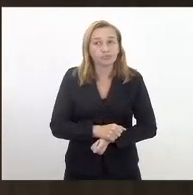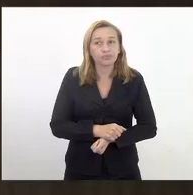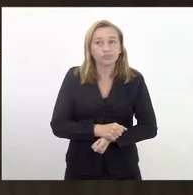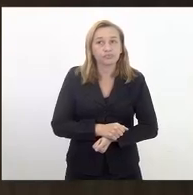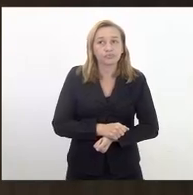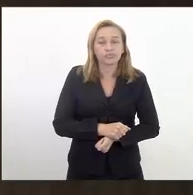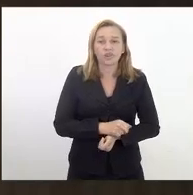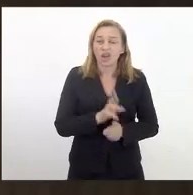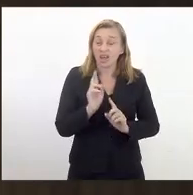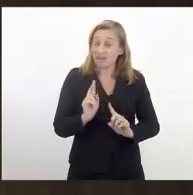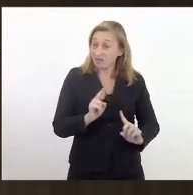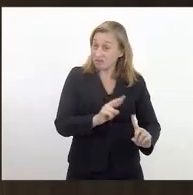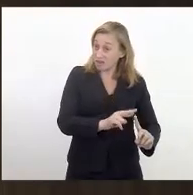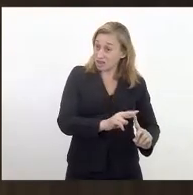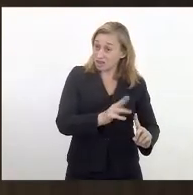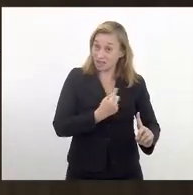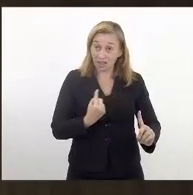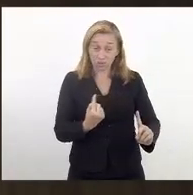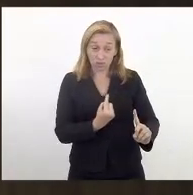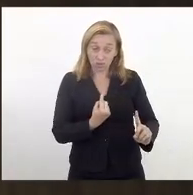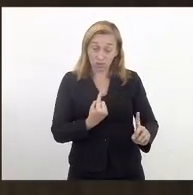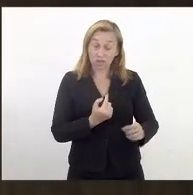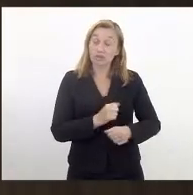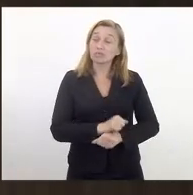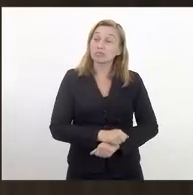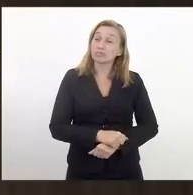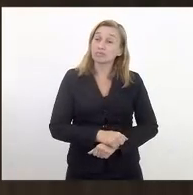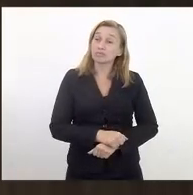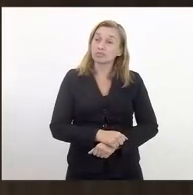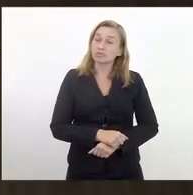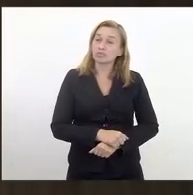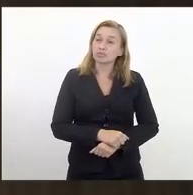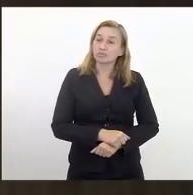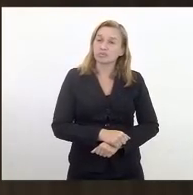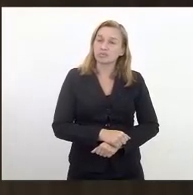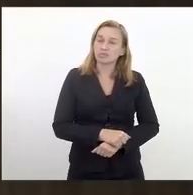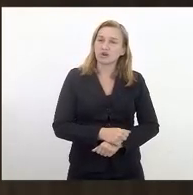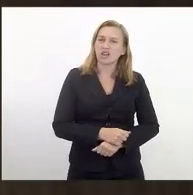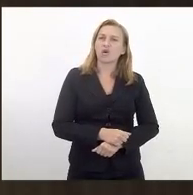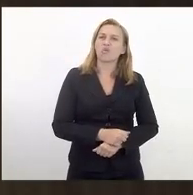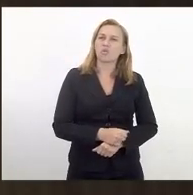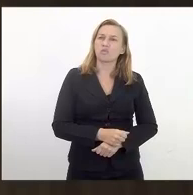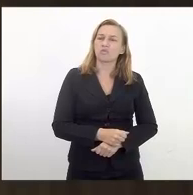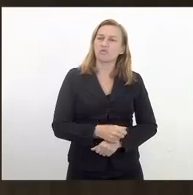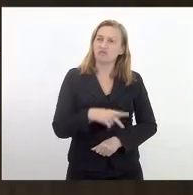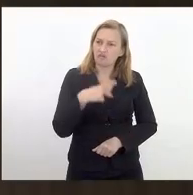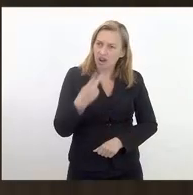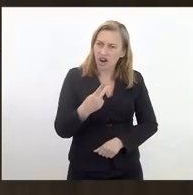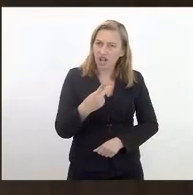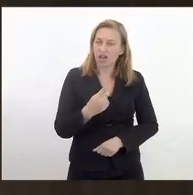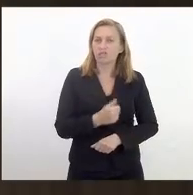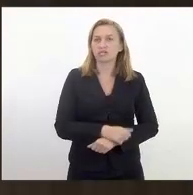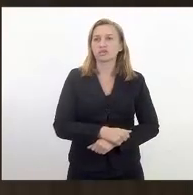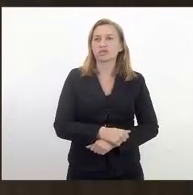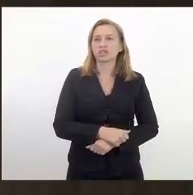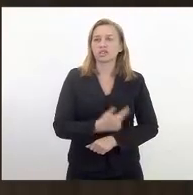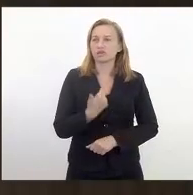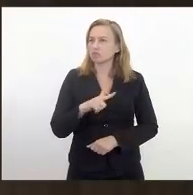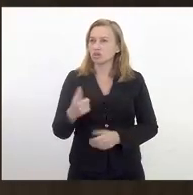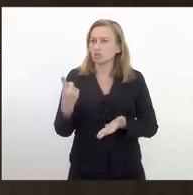a fazer referência a assembleia dá para afirmar que o nós não temos